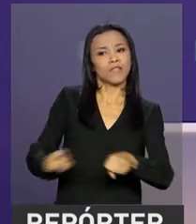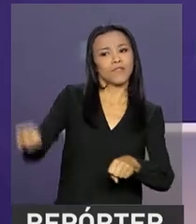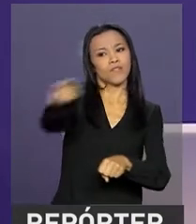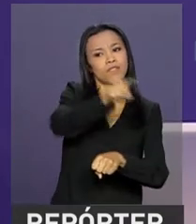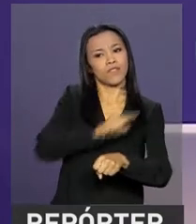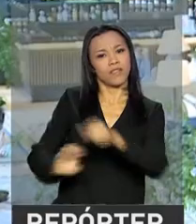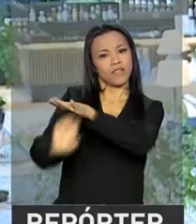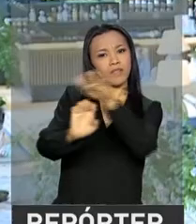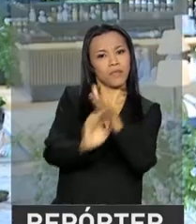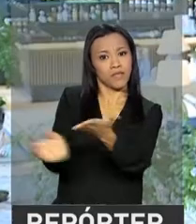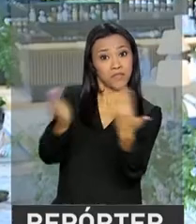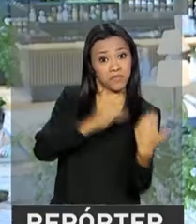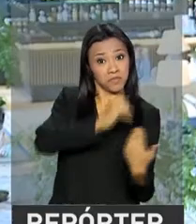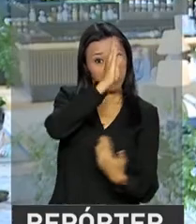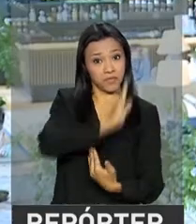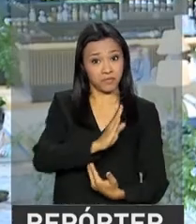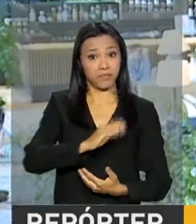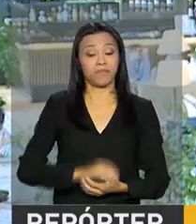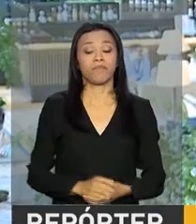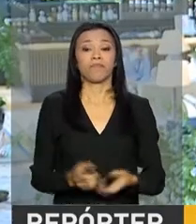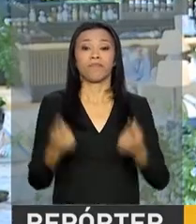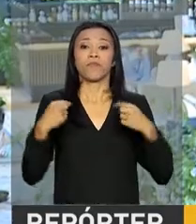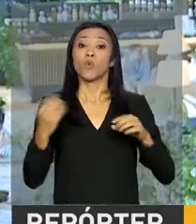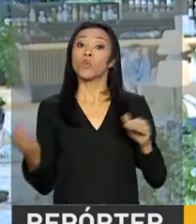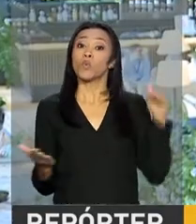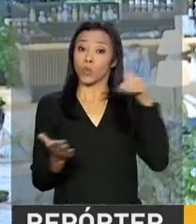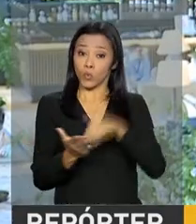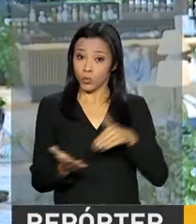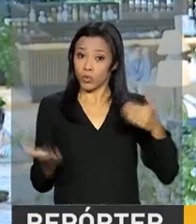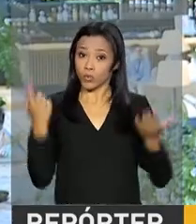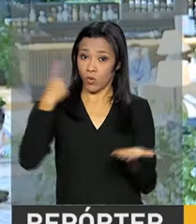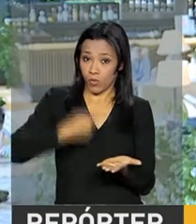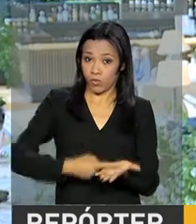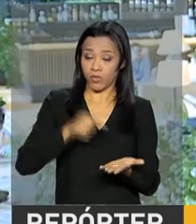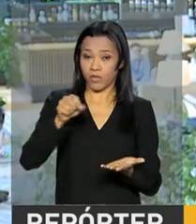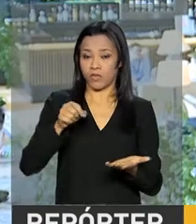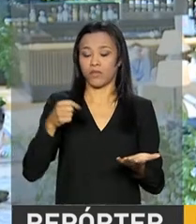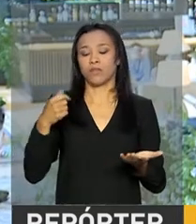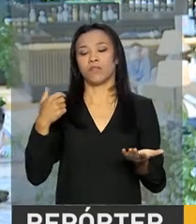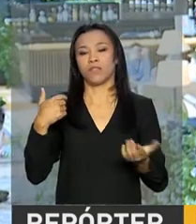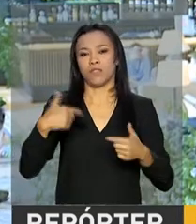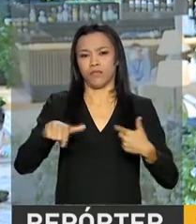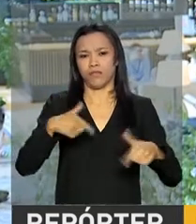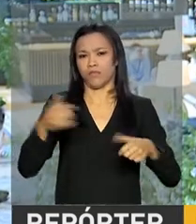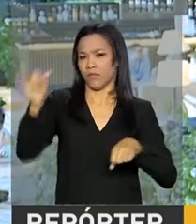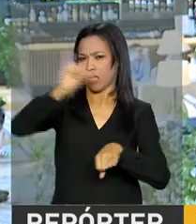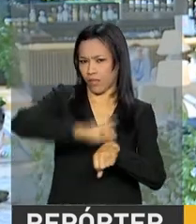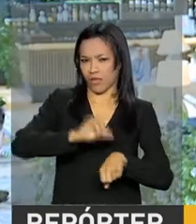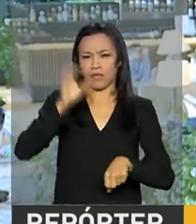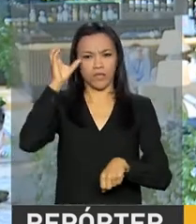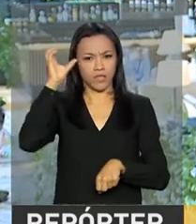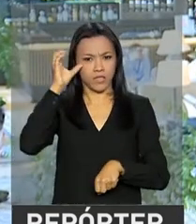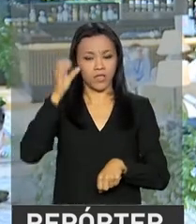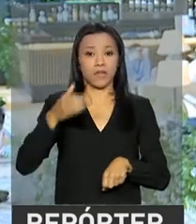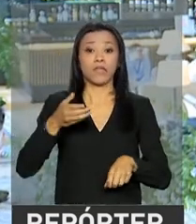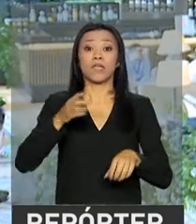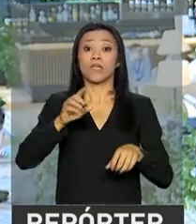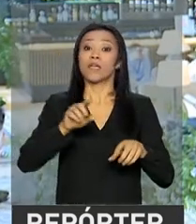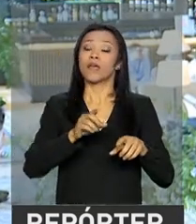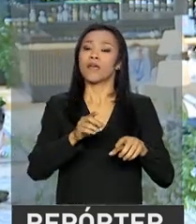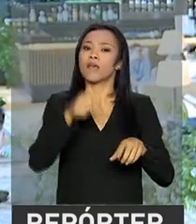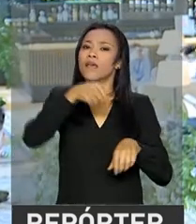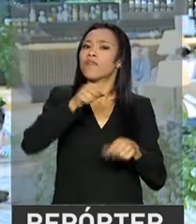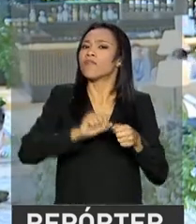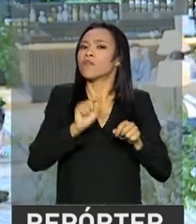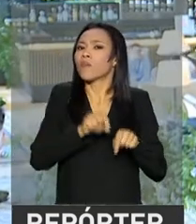empresários chineses no último compromisso em pequim antes de seguir para a cúpula dos brics na cidade de xiamen o presidente michel